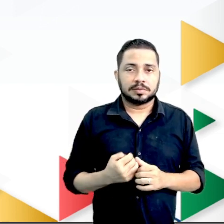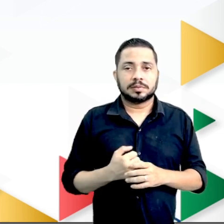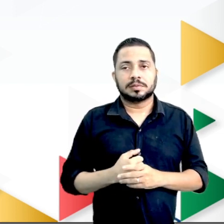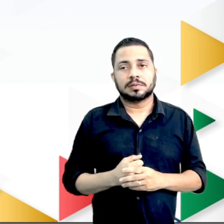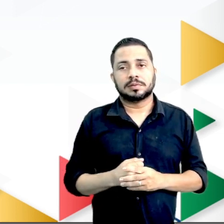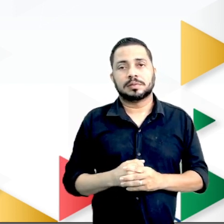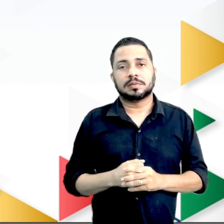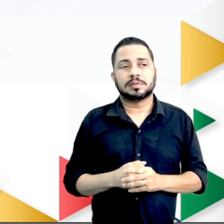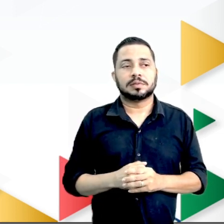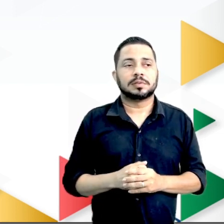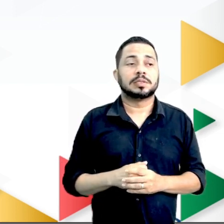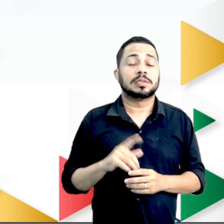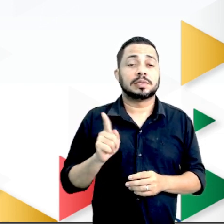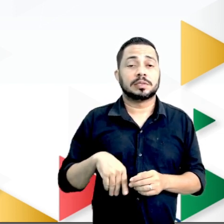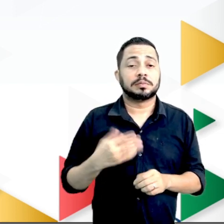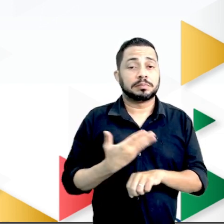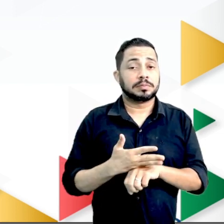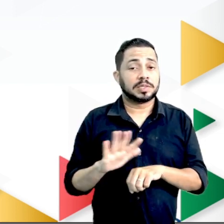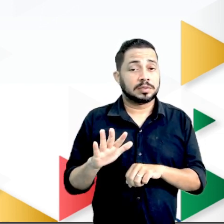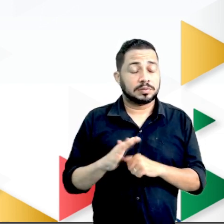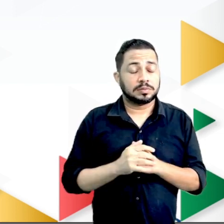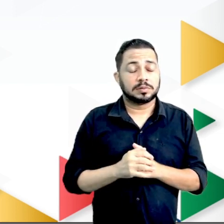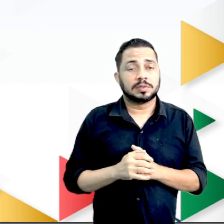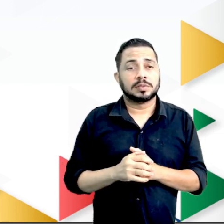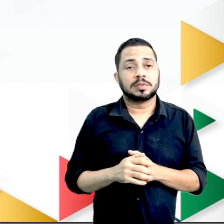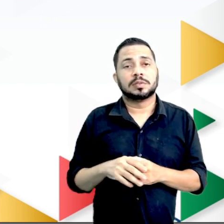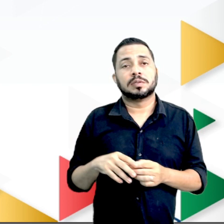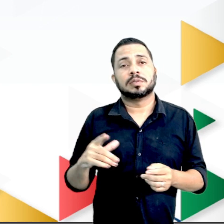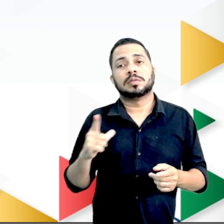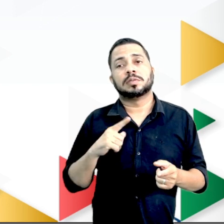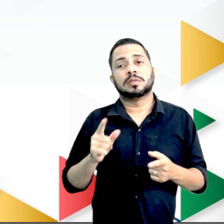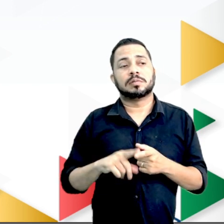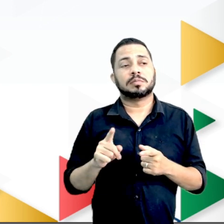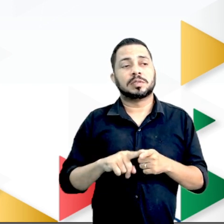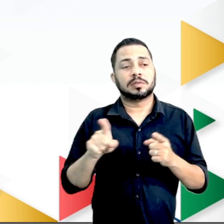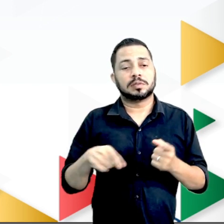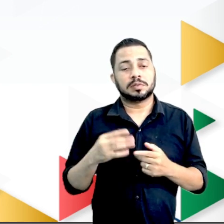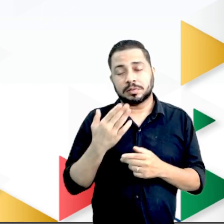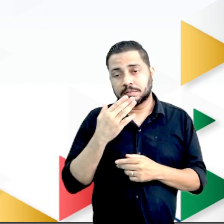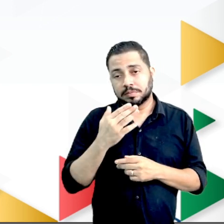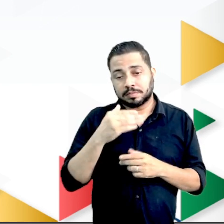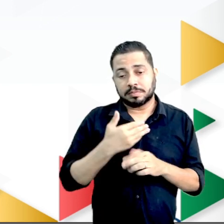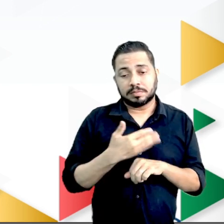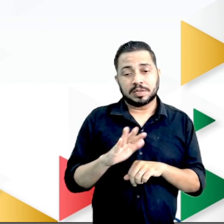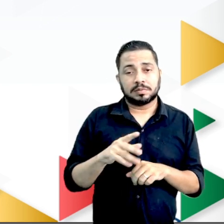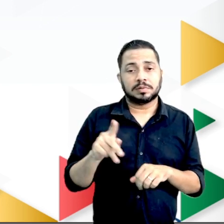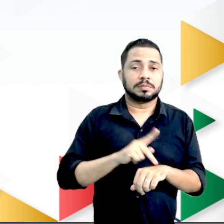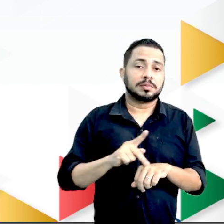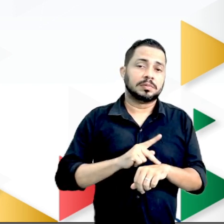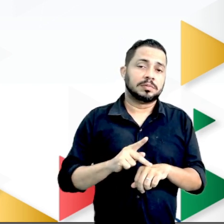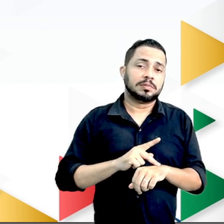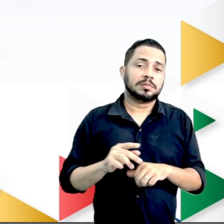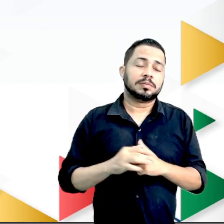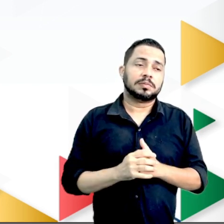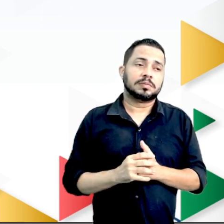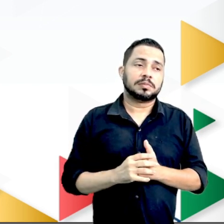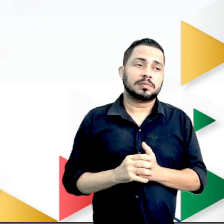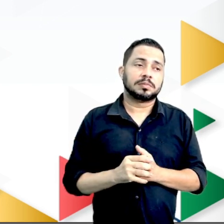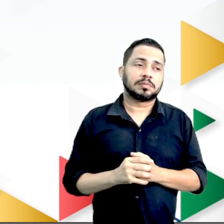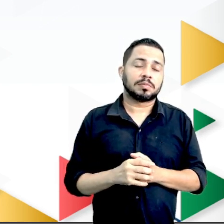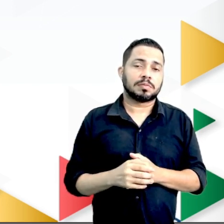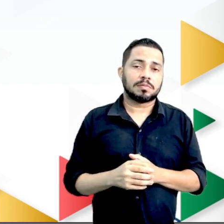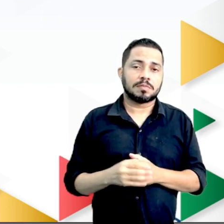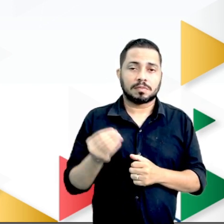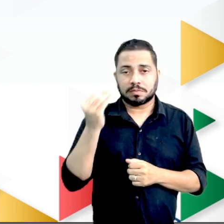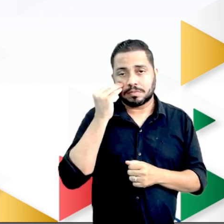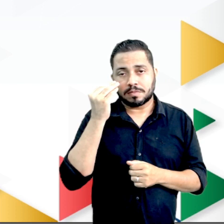né? Está sob ele é branco e o quadrado que está sobre o branco é preto. Então a ordem é preto, branco, preto.